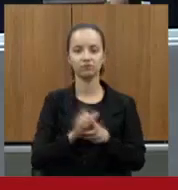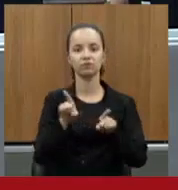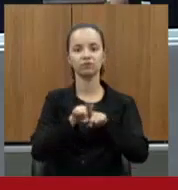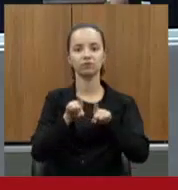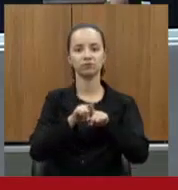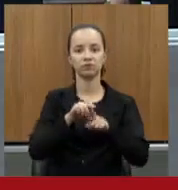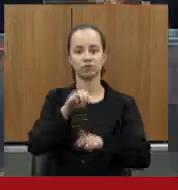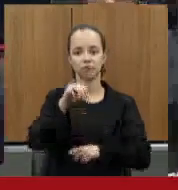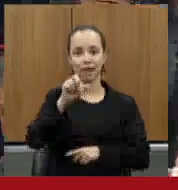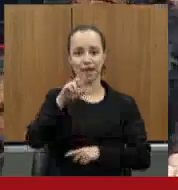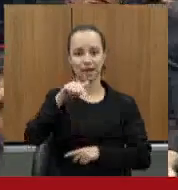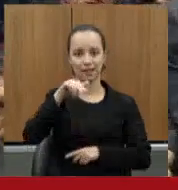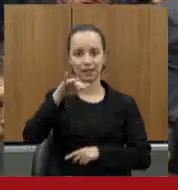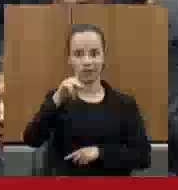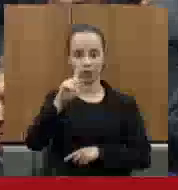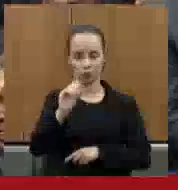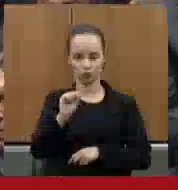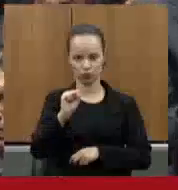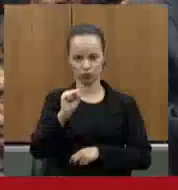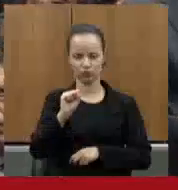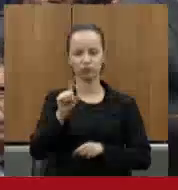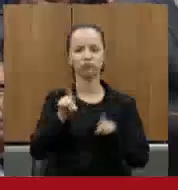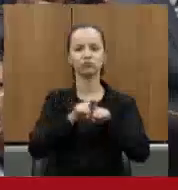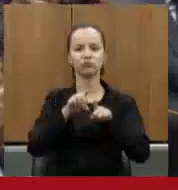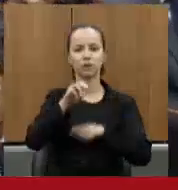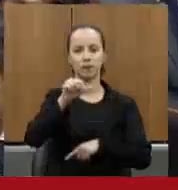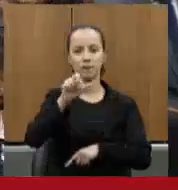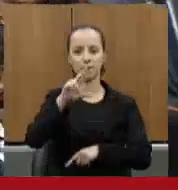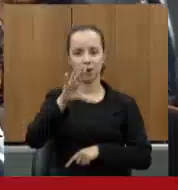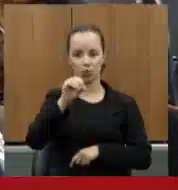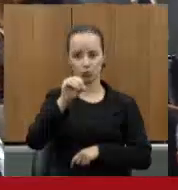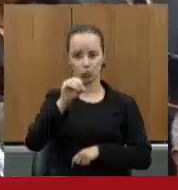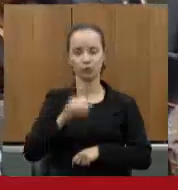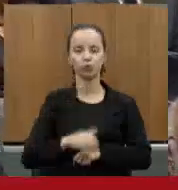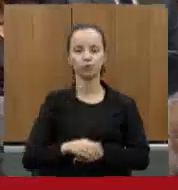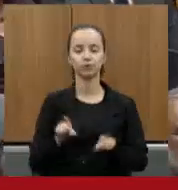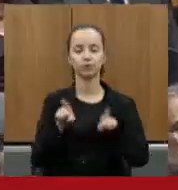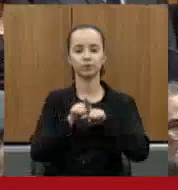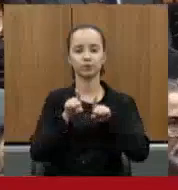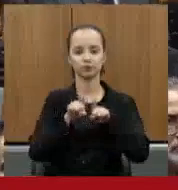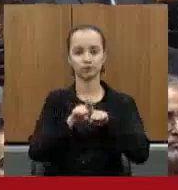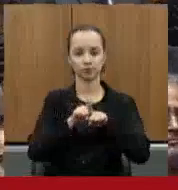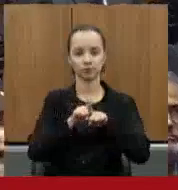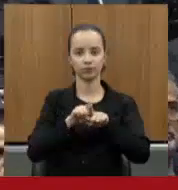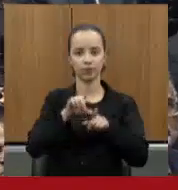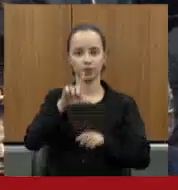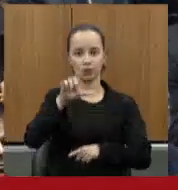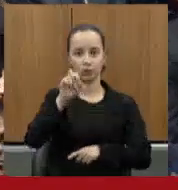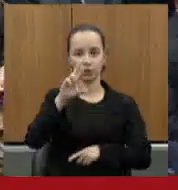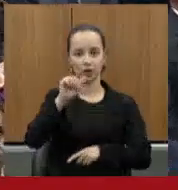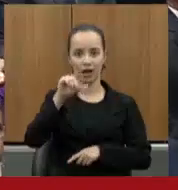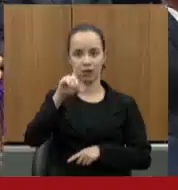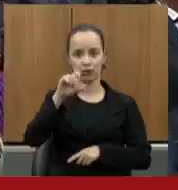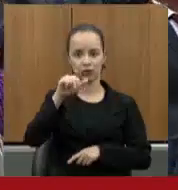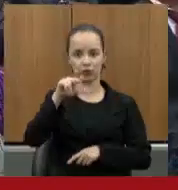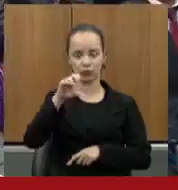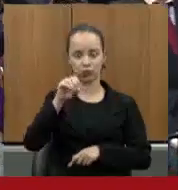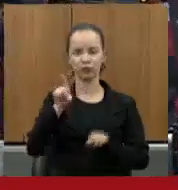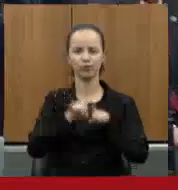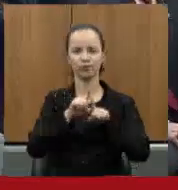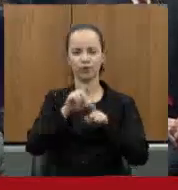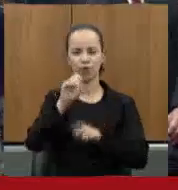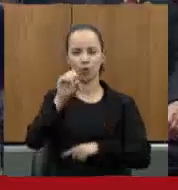deputado Marquinho Lemos, deputado Mauro Tramonte, deputado Noraldino Júnior, deputado